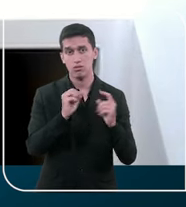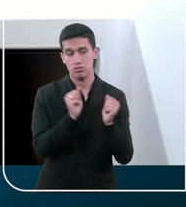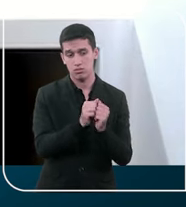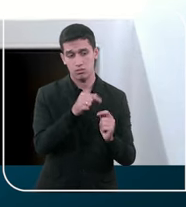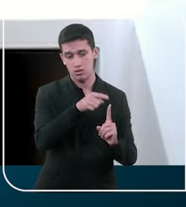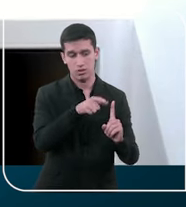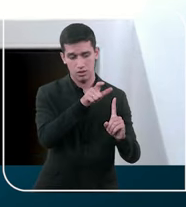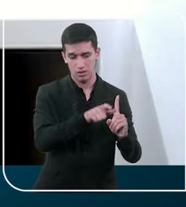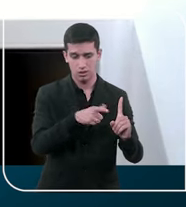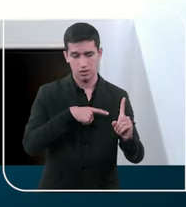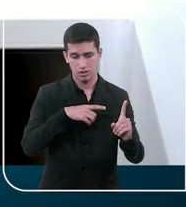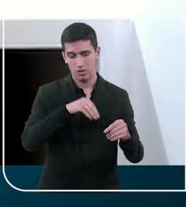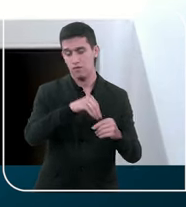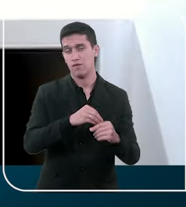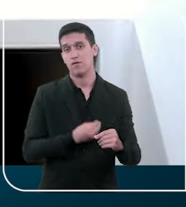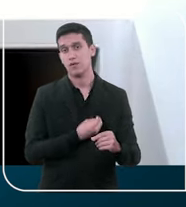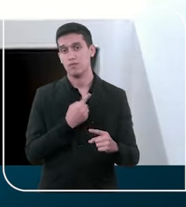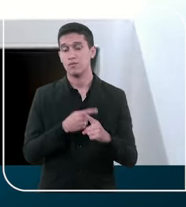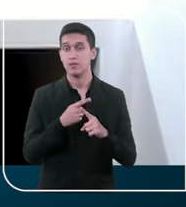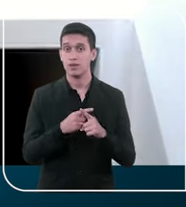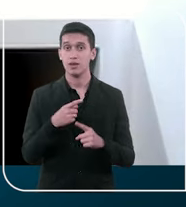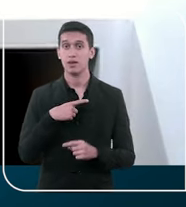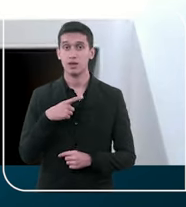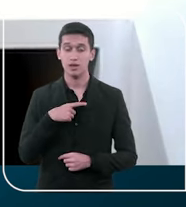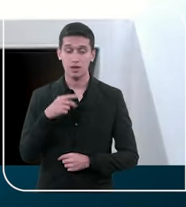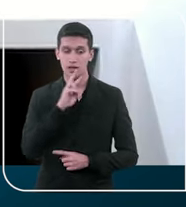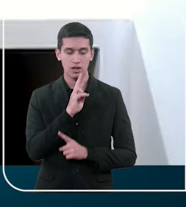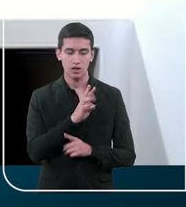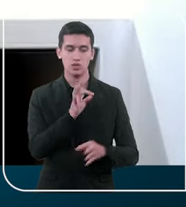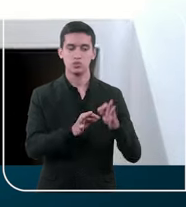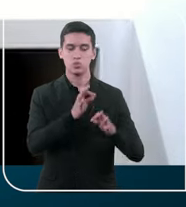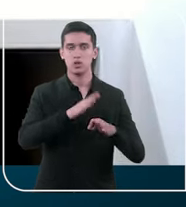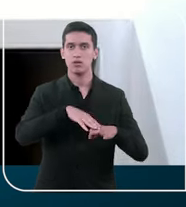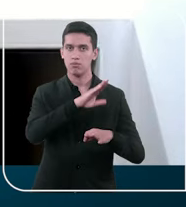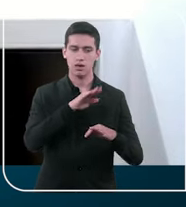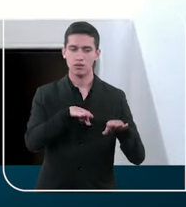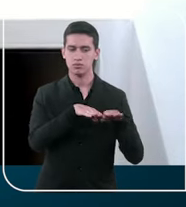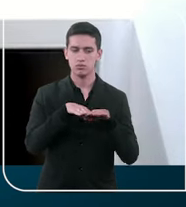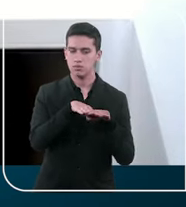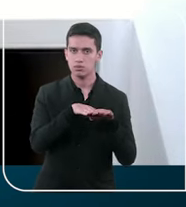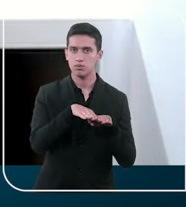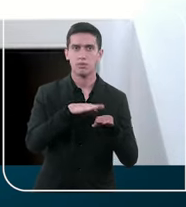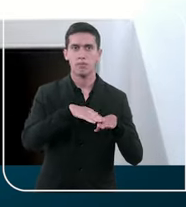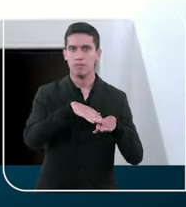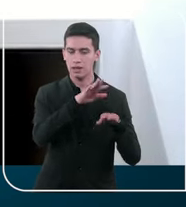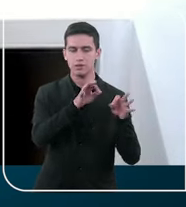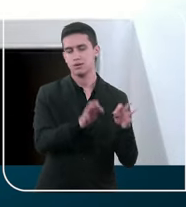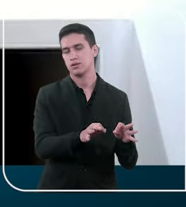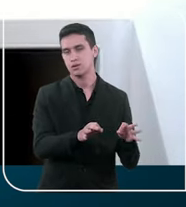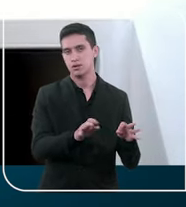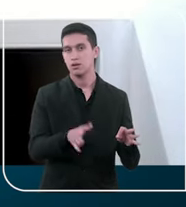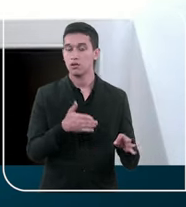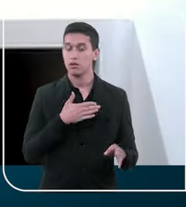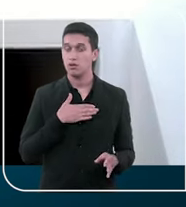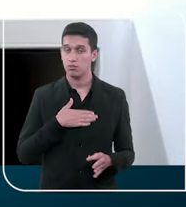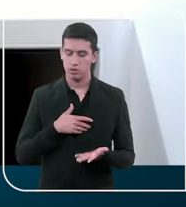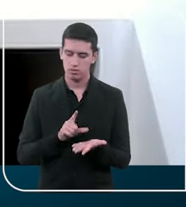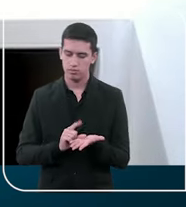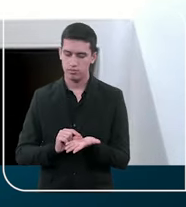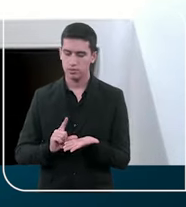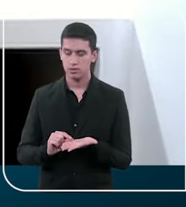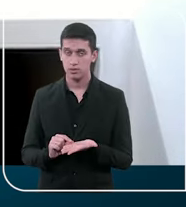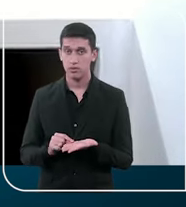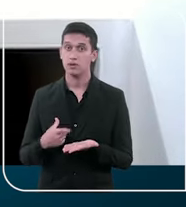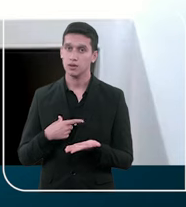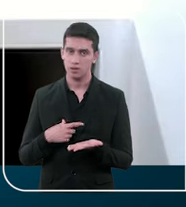na qual o acusado está inserido, para tentar buscar um julgamento mais equânime, mais igualitário, né? E a minha pesquisa,